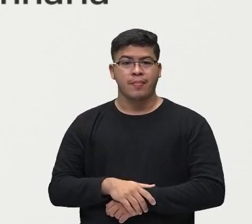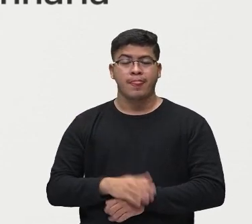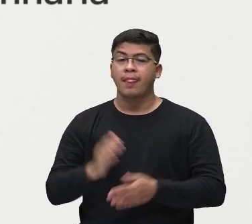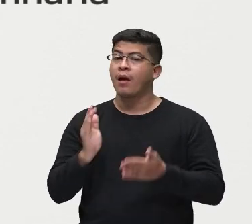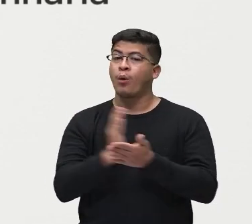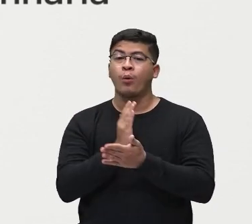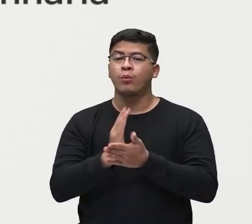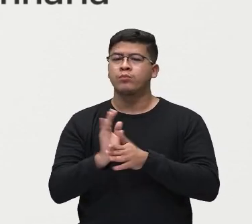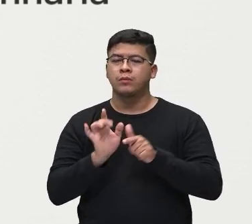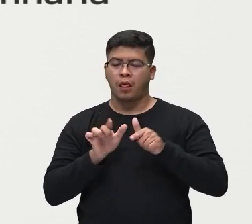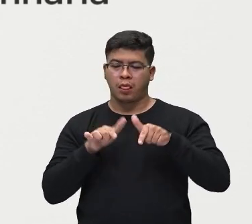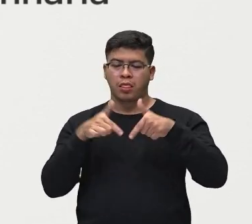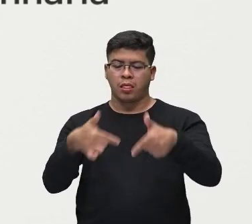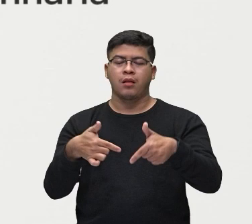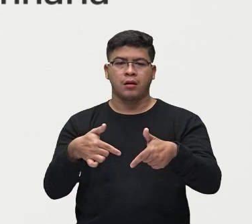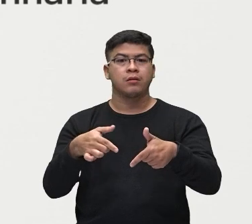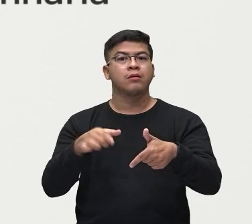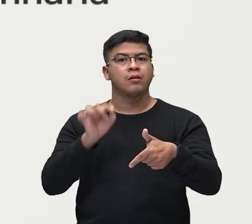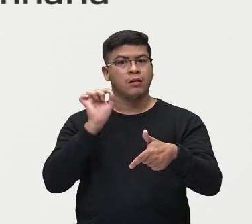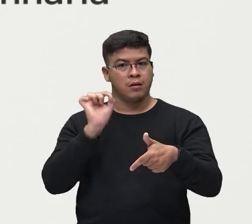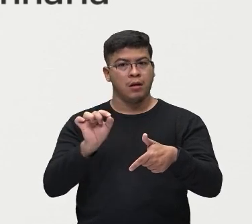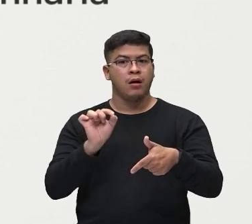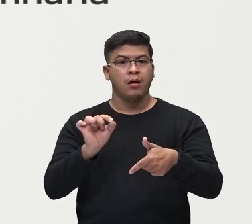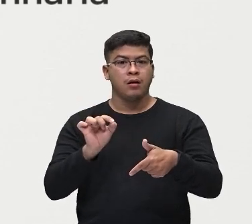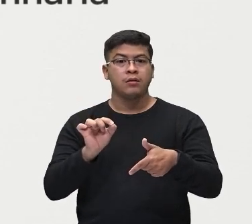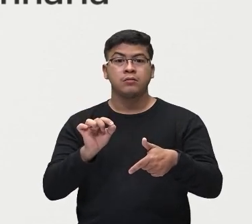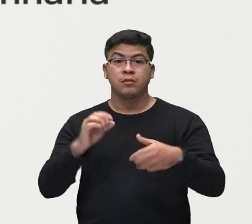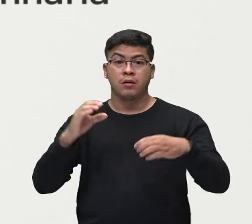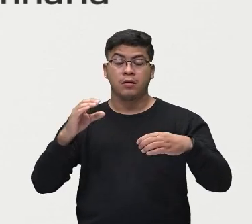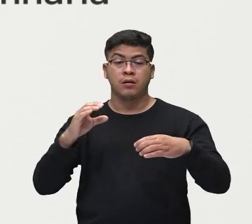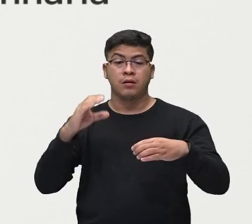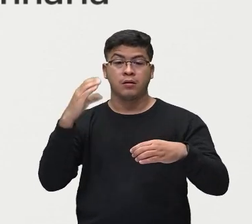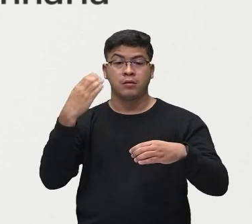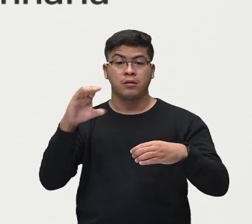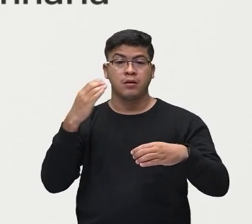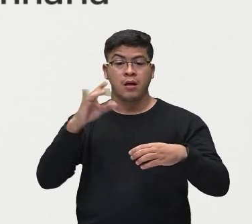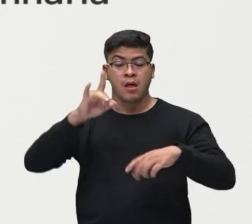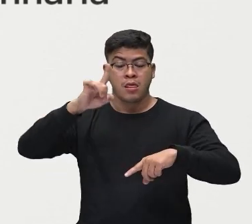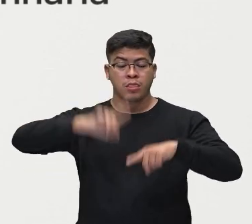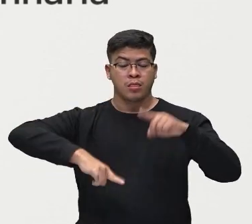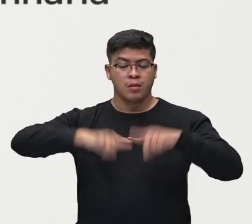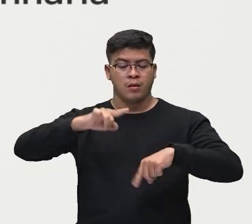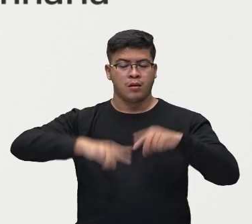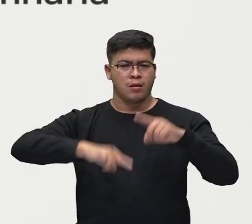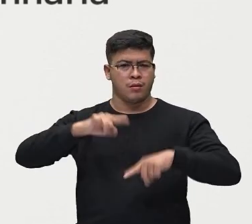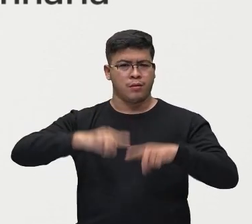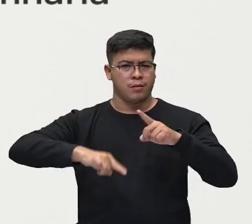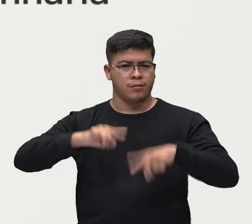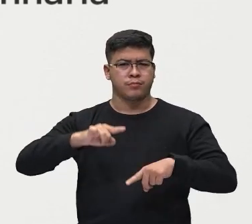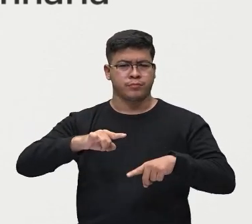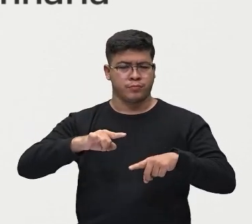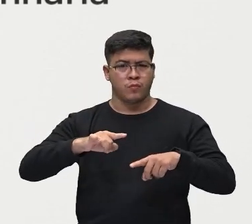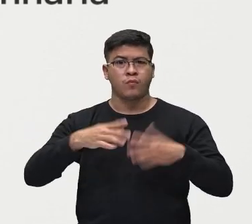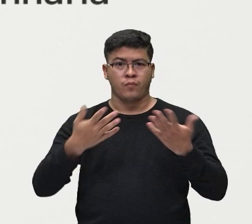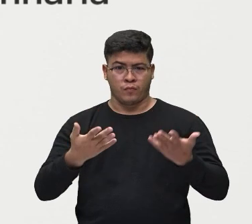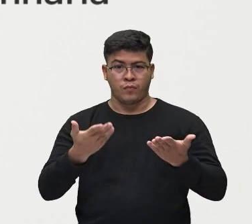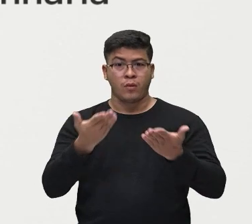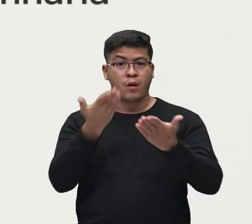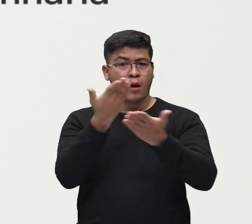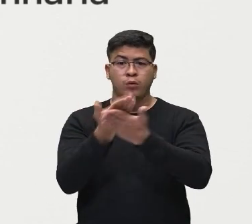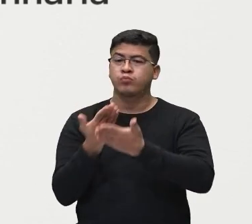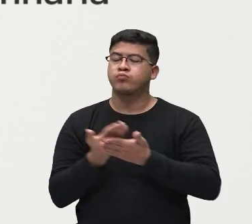da termodinâmica está ligada à ciência dos materiais, que estuda meios